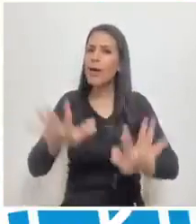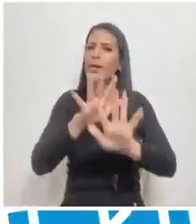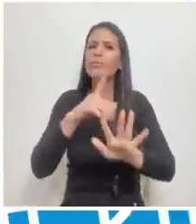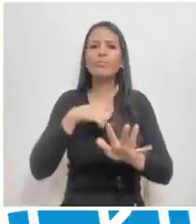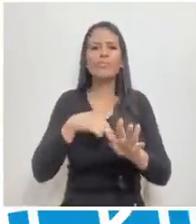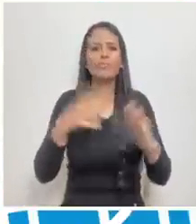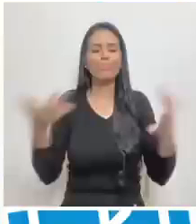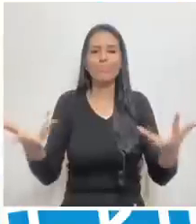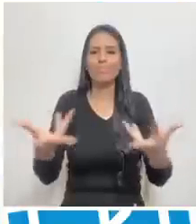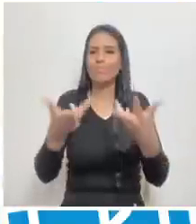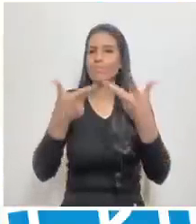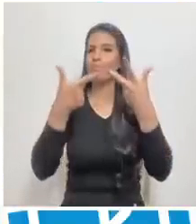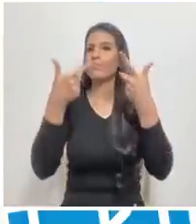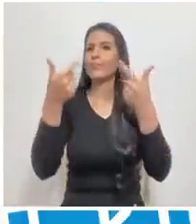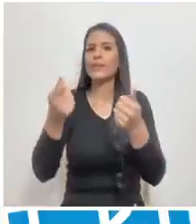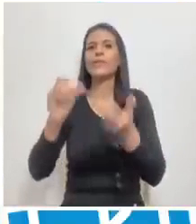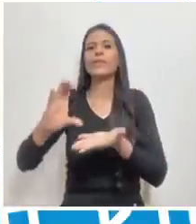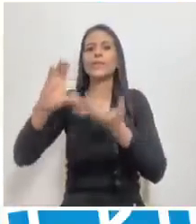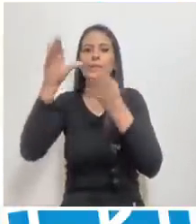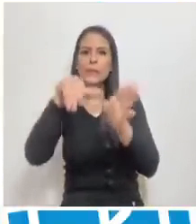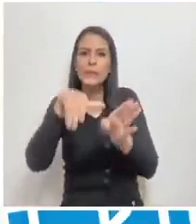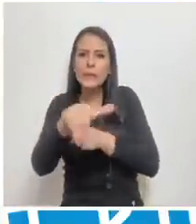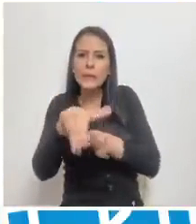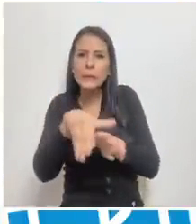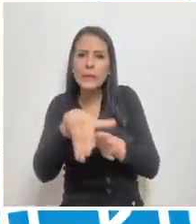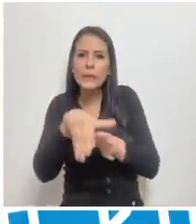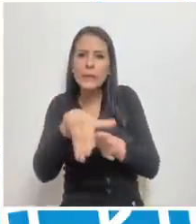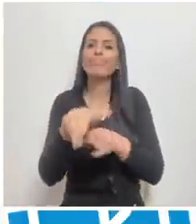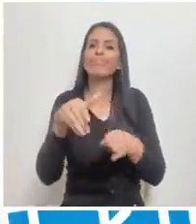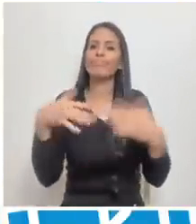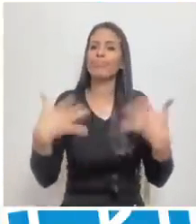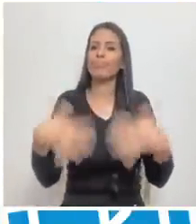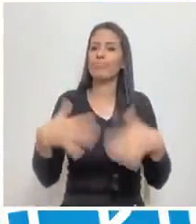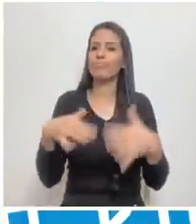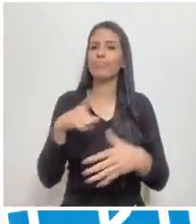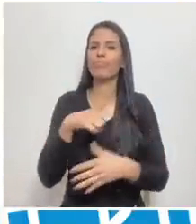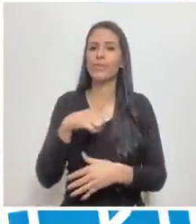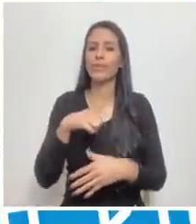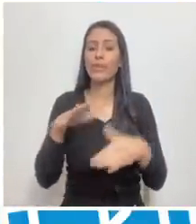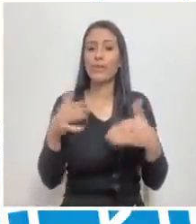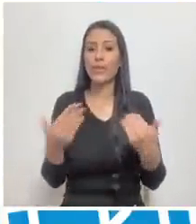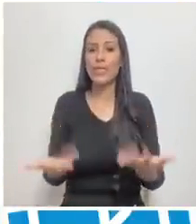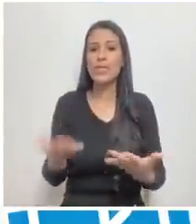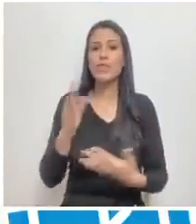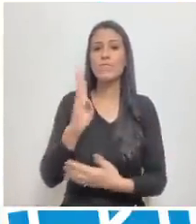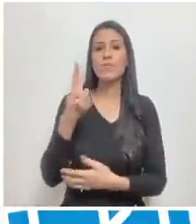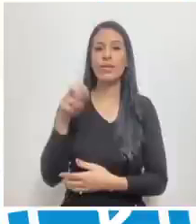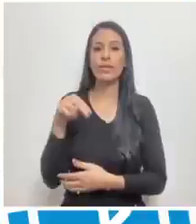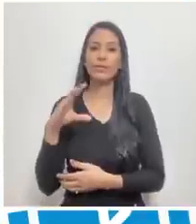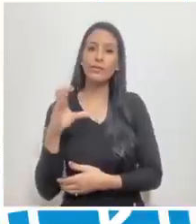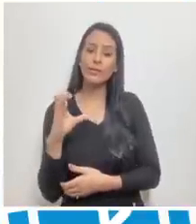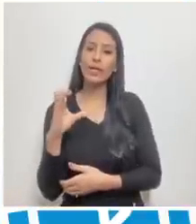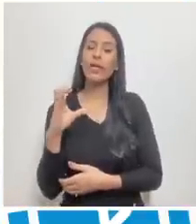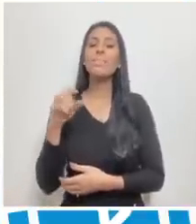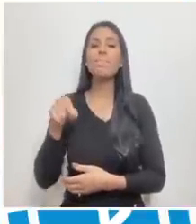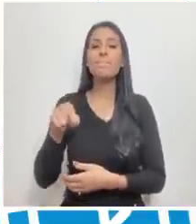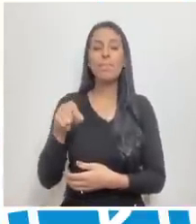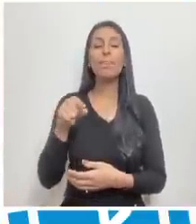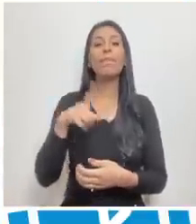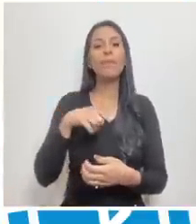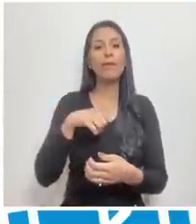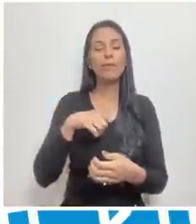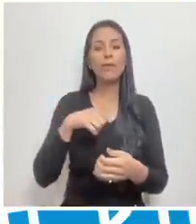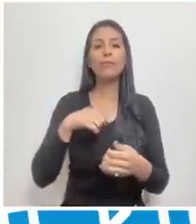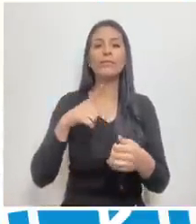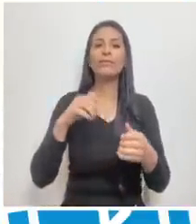trazendo orientações concretas. Então, acho que trabalhar em cima da BNC formação é um avanço, é um ganho a mais. E,